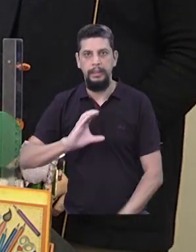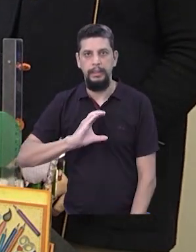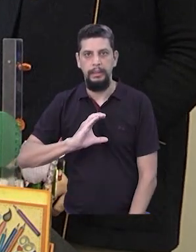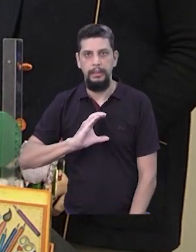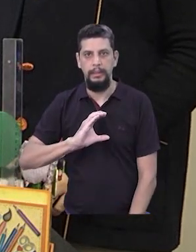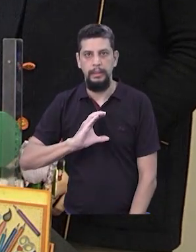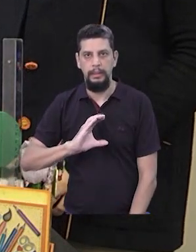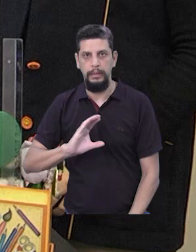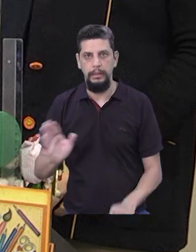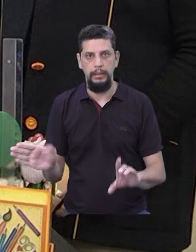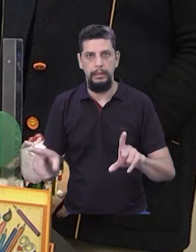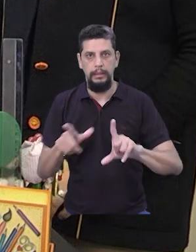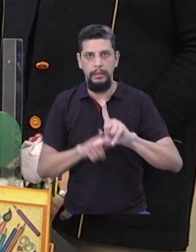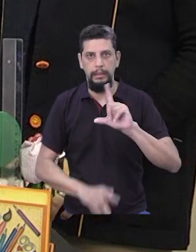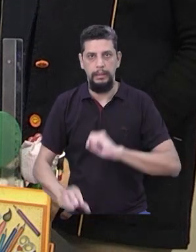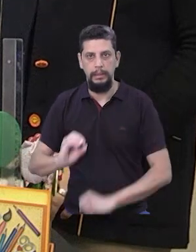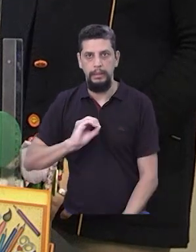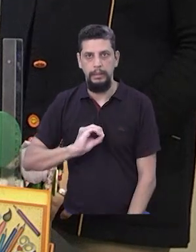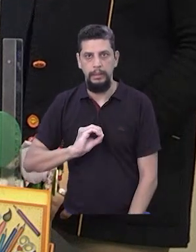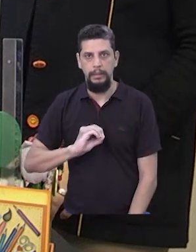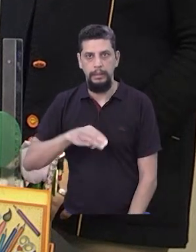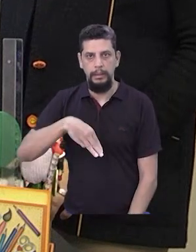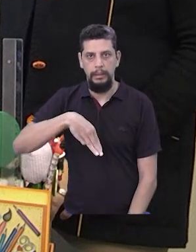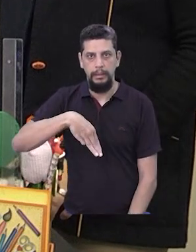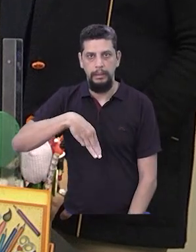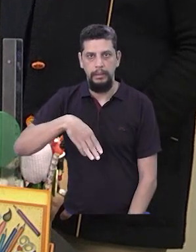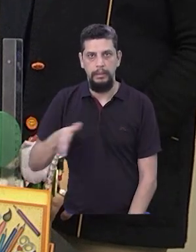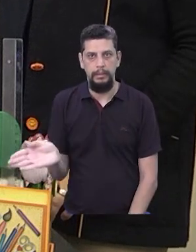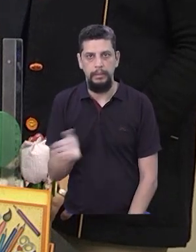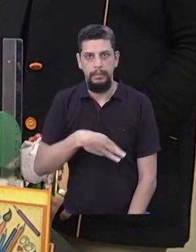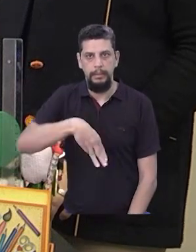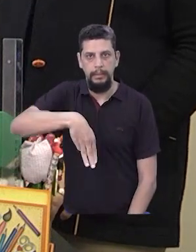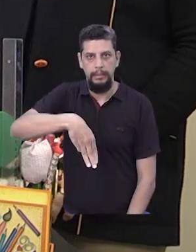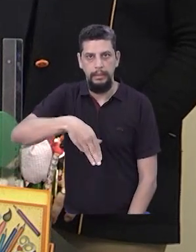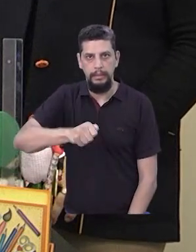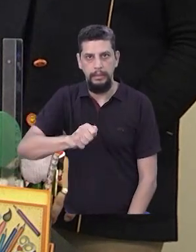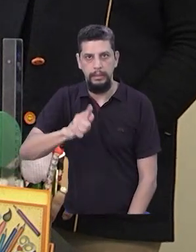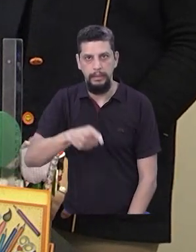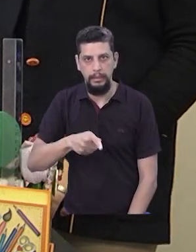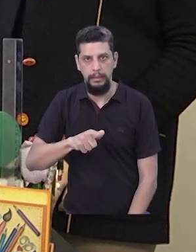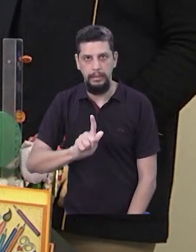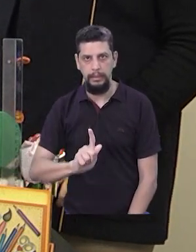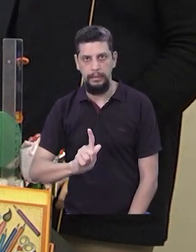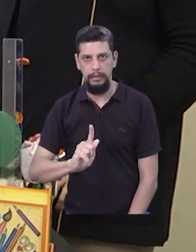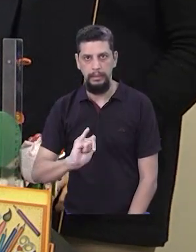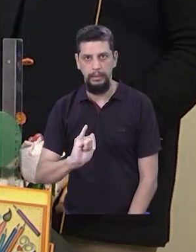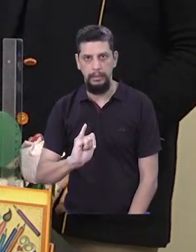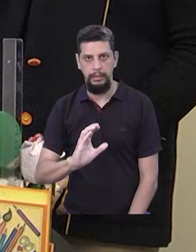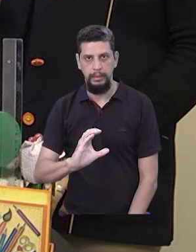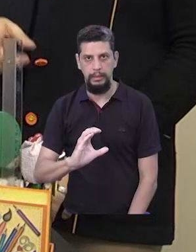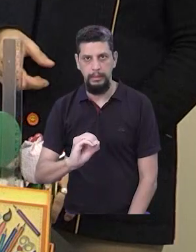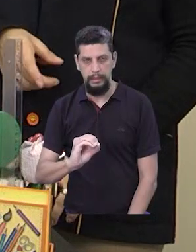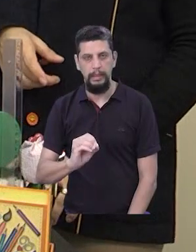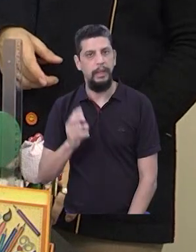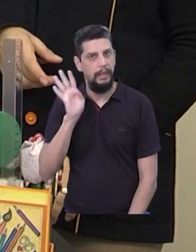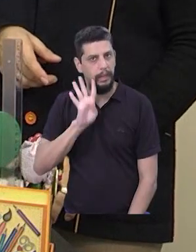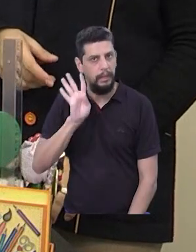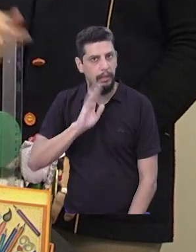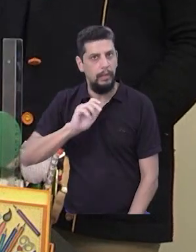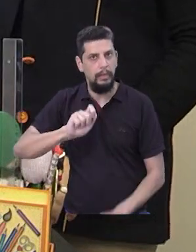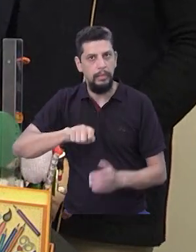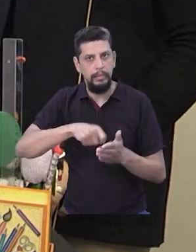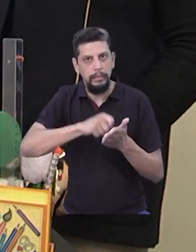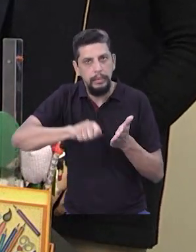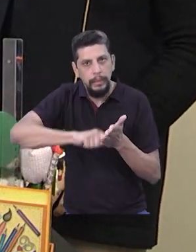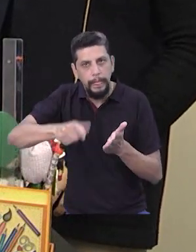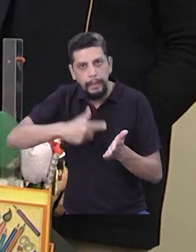com a letrinha O. Mágico. Rafaela, é legal quando a gente escreve de novo, né?